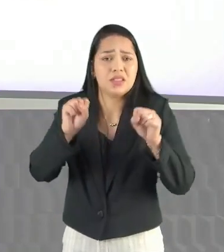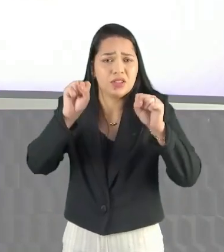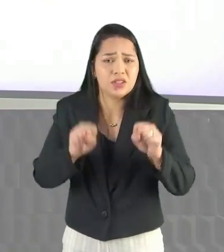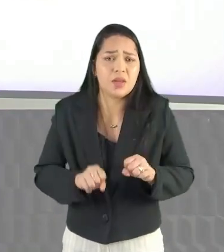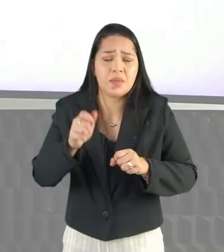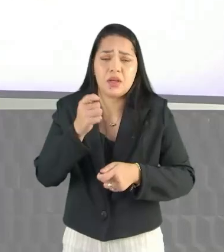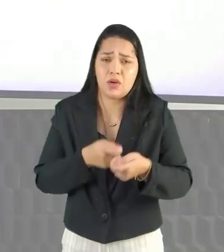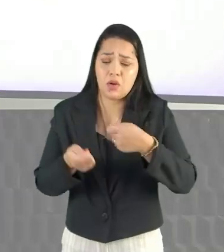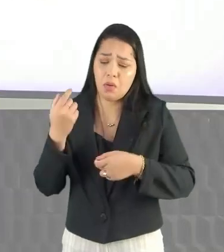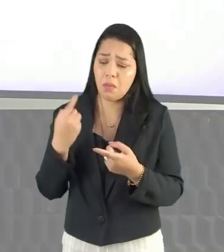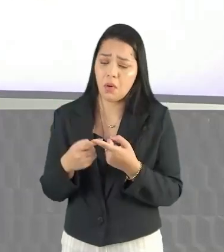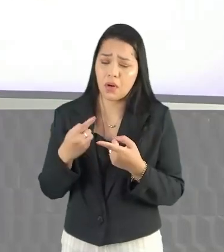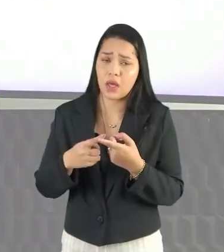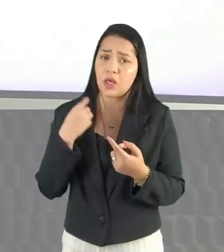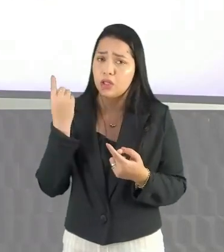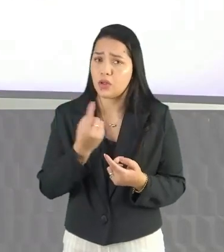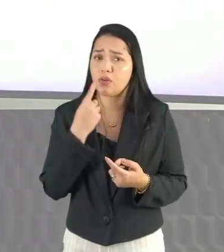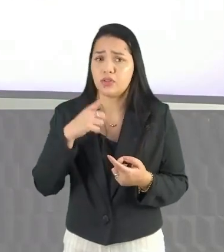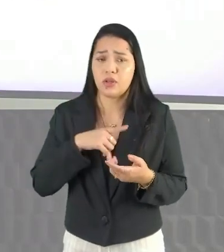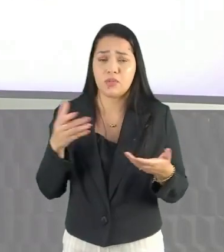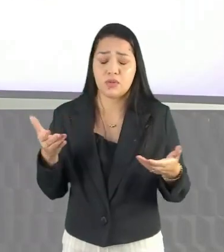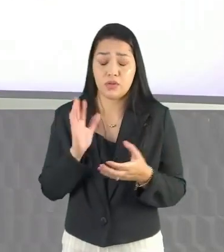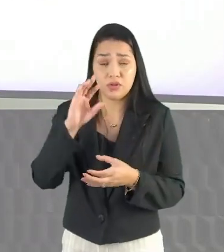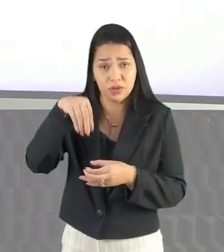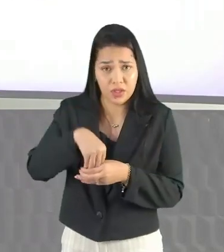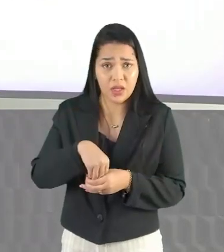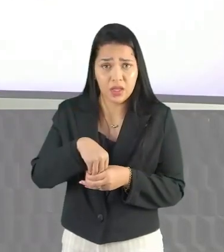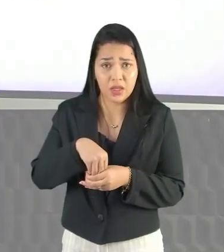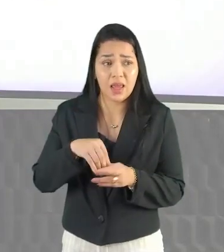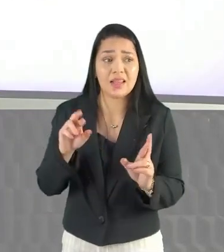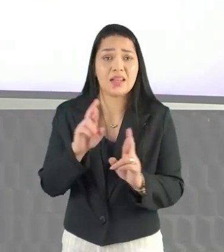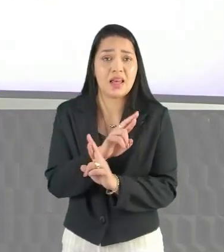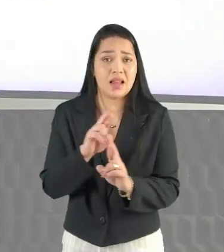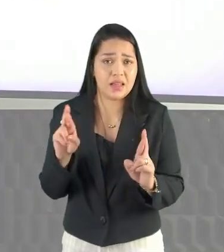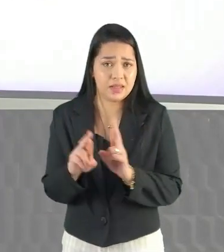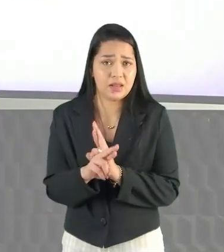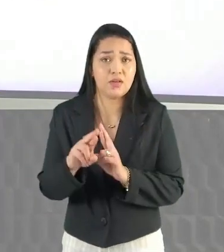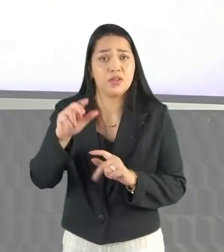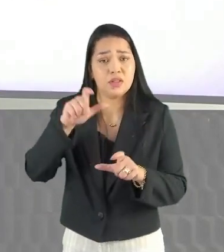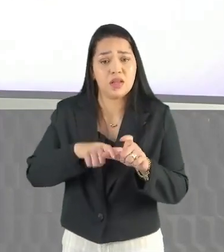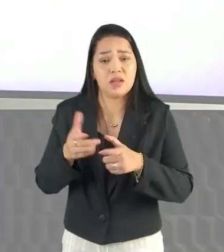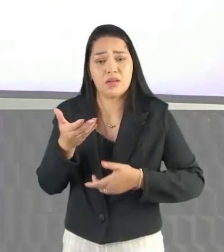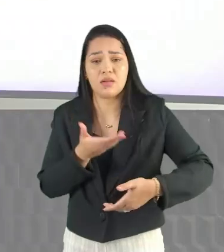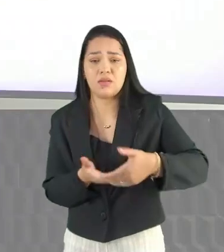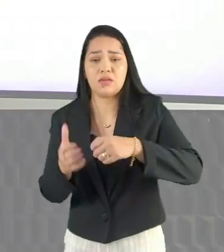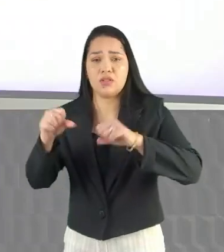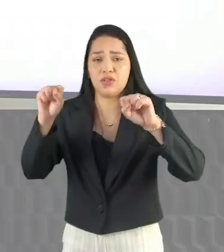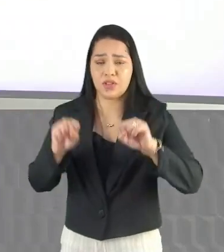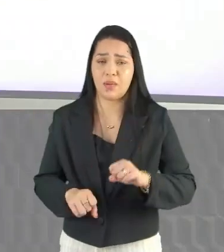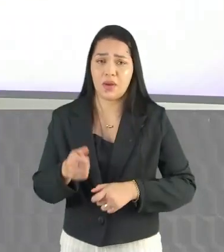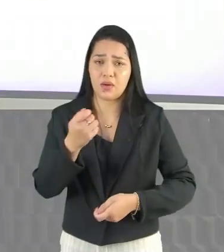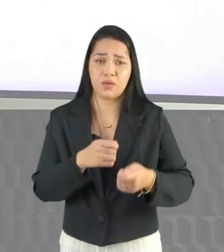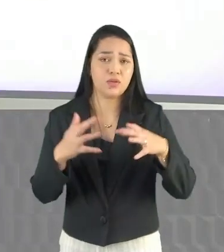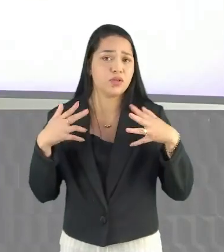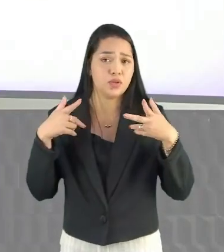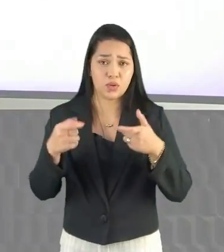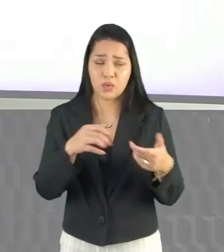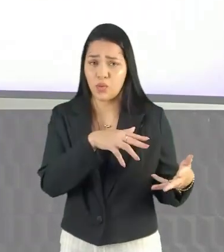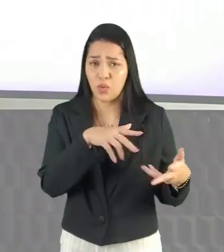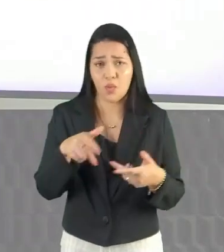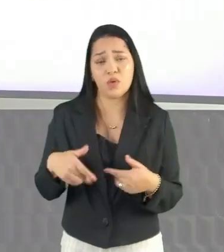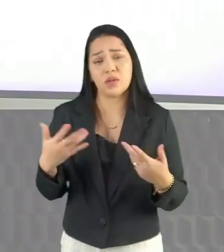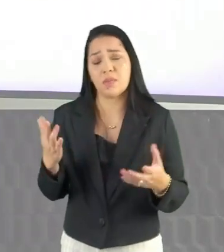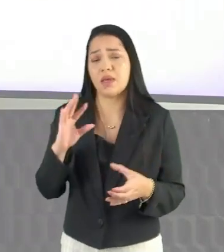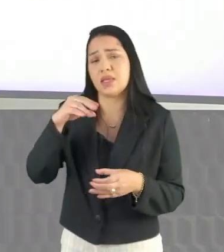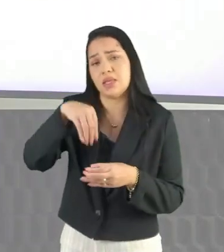sistema econômico. Por quê? Porque nós temos hoje, dentro do capitalismo, essa relação de dependência entre os sistemas econômicos de todo o mundo. E